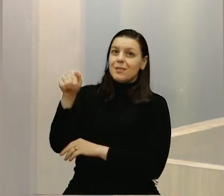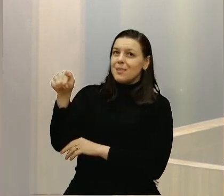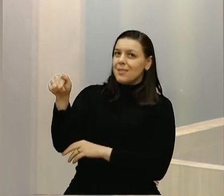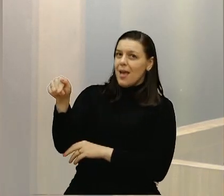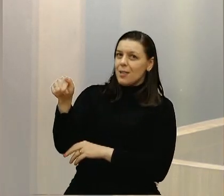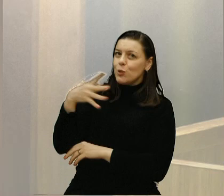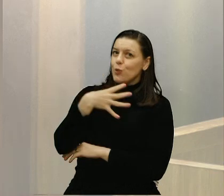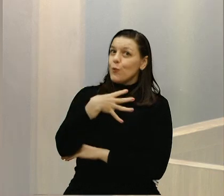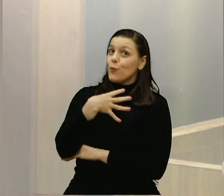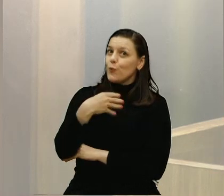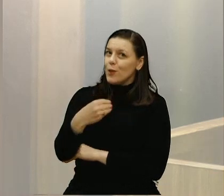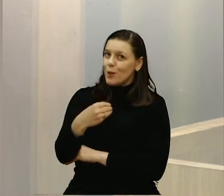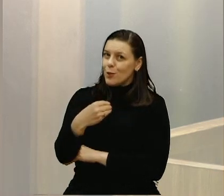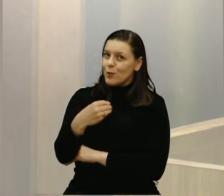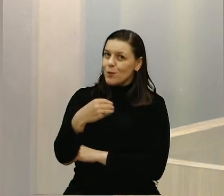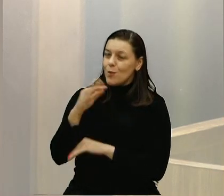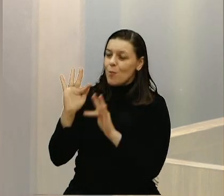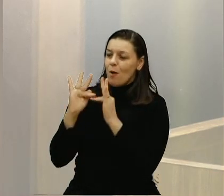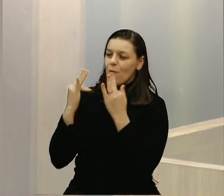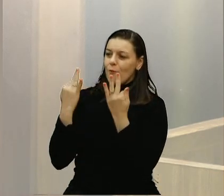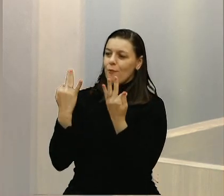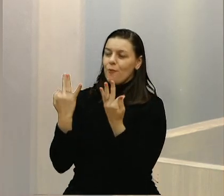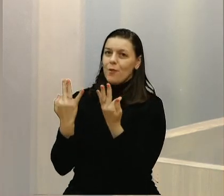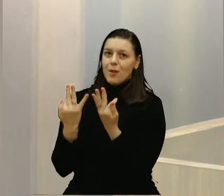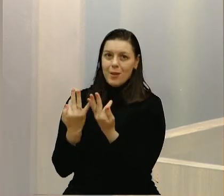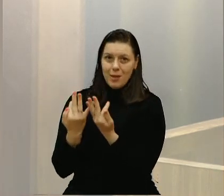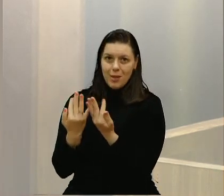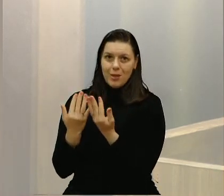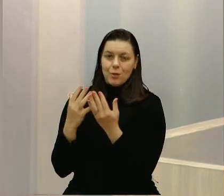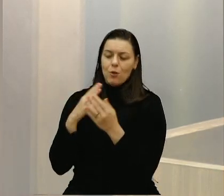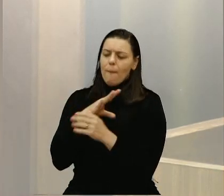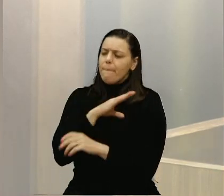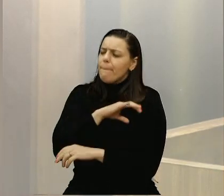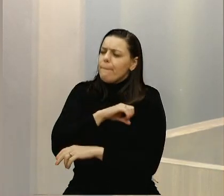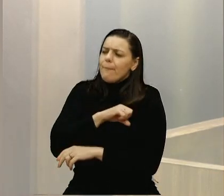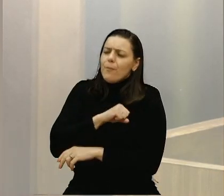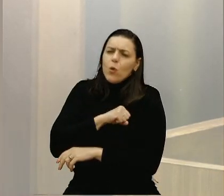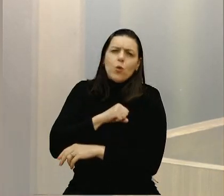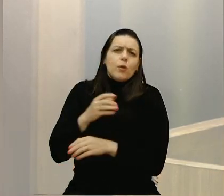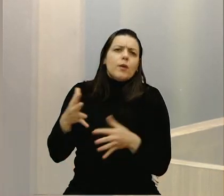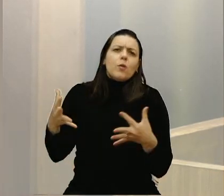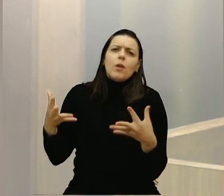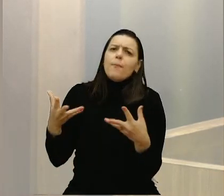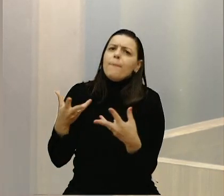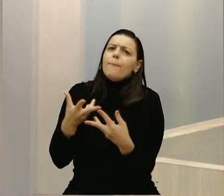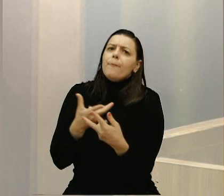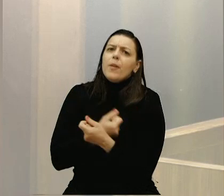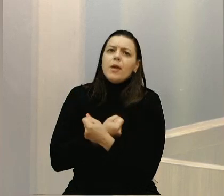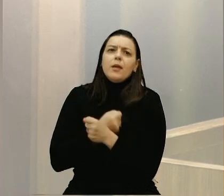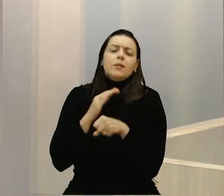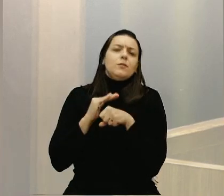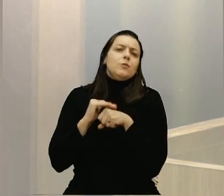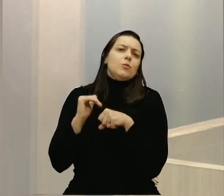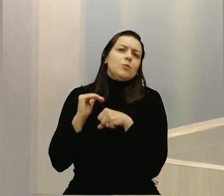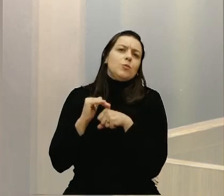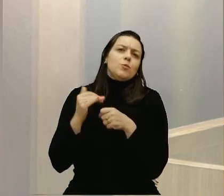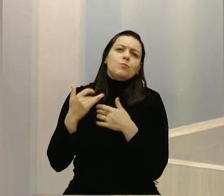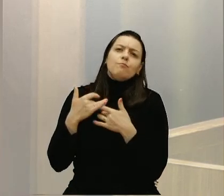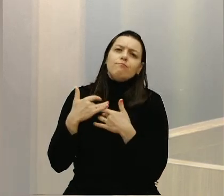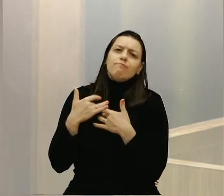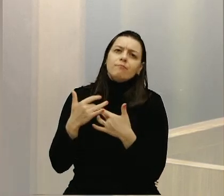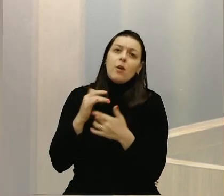filhos, criando uma família repleta de amor, de acolhimento, de fraternidade e